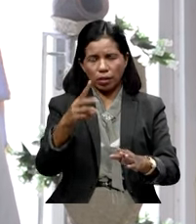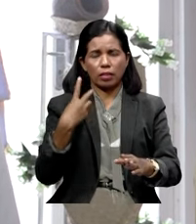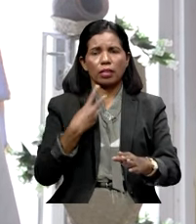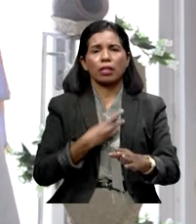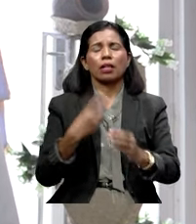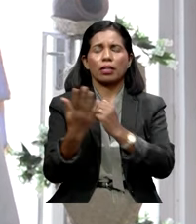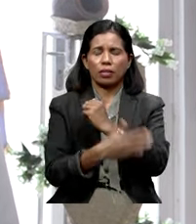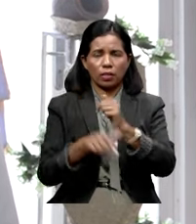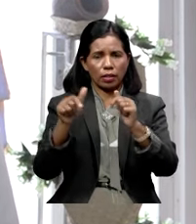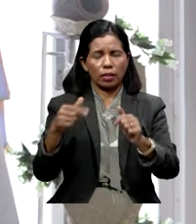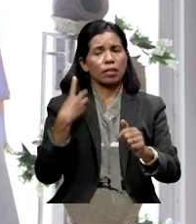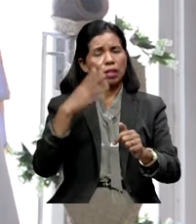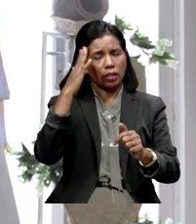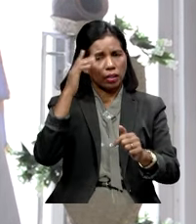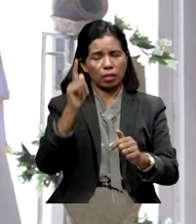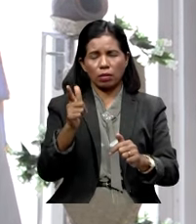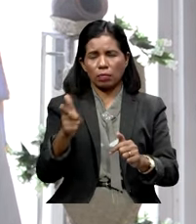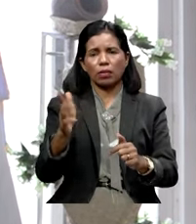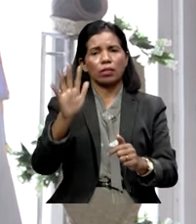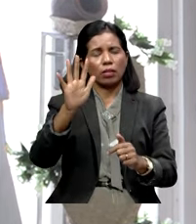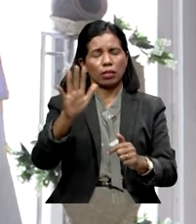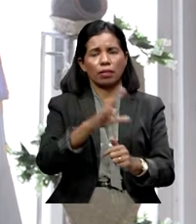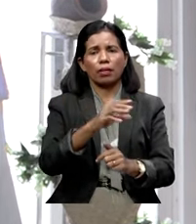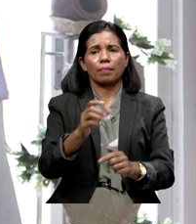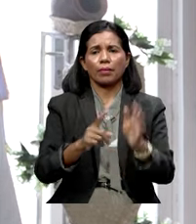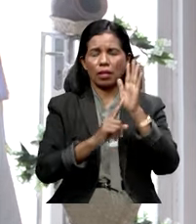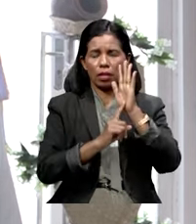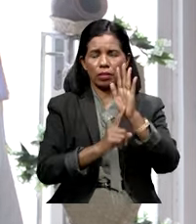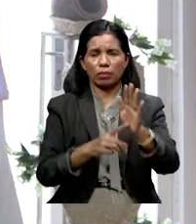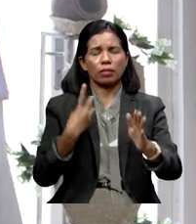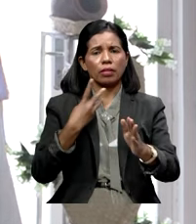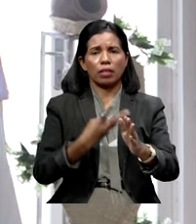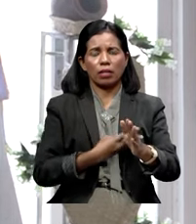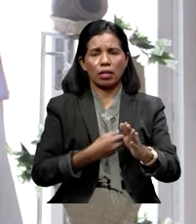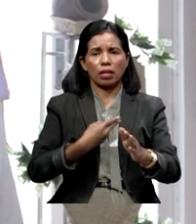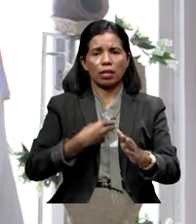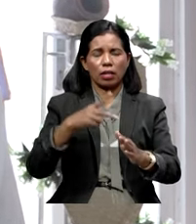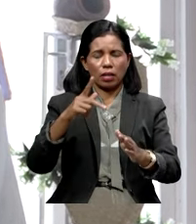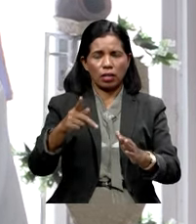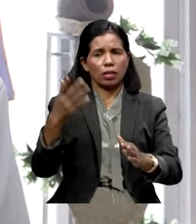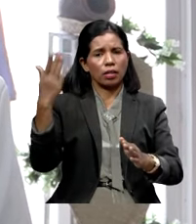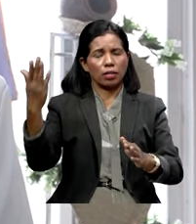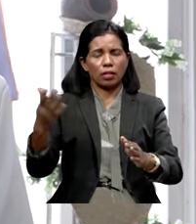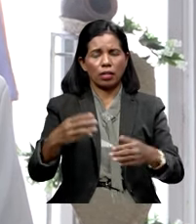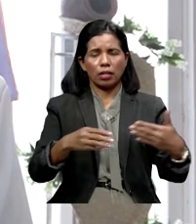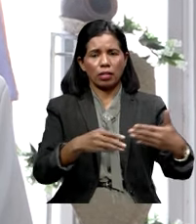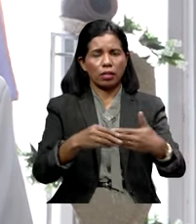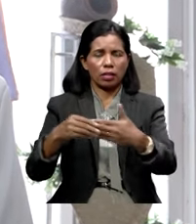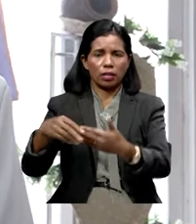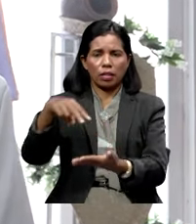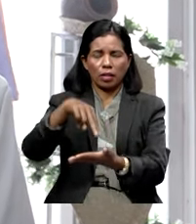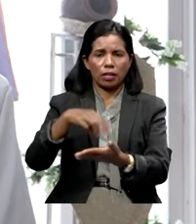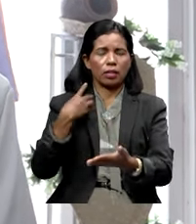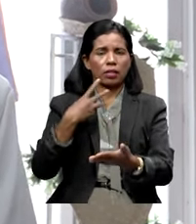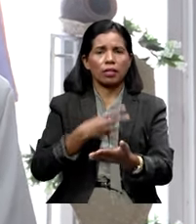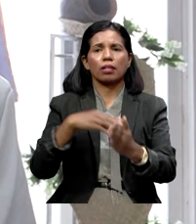o está tendo 25 anos, zona, né? Tudo está na maturidade e a forma ou hari está no